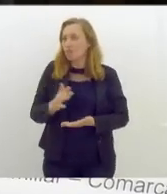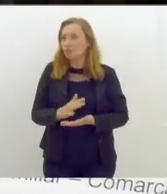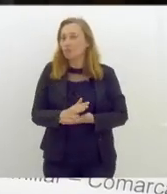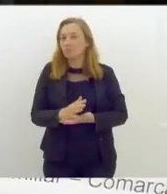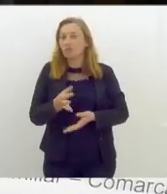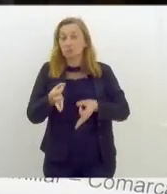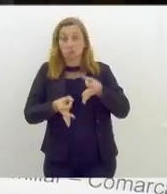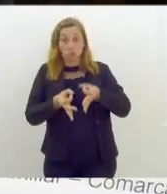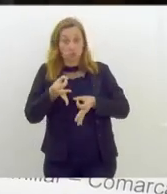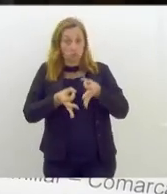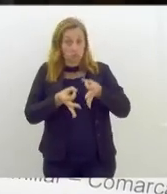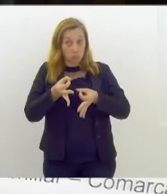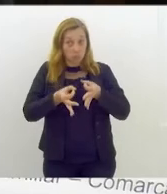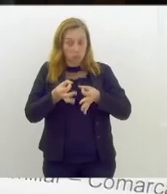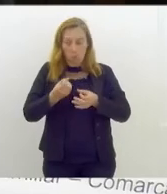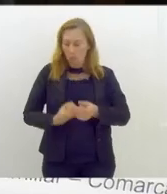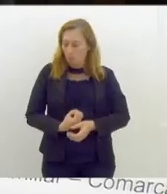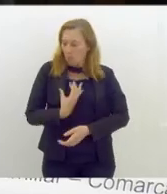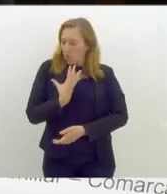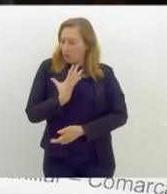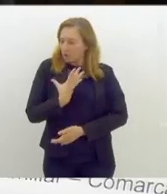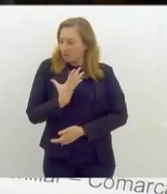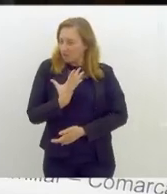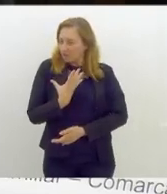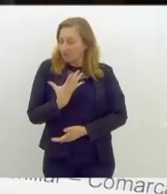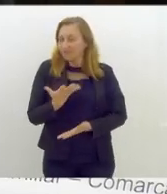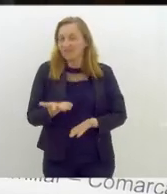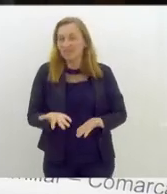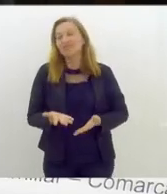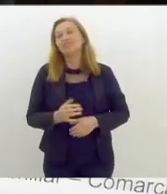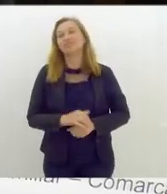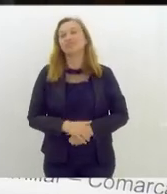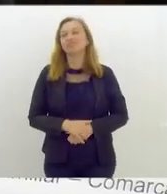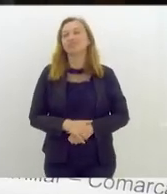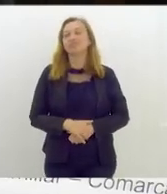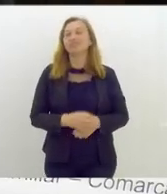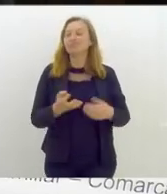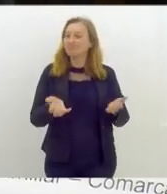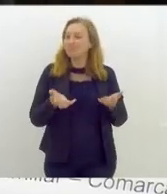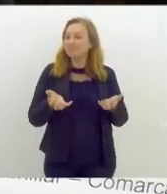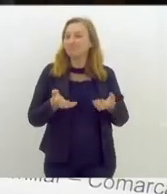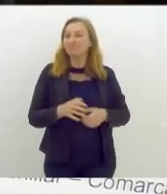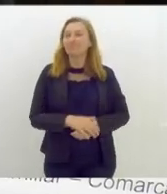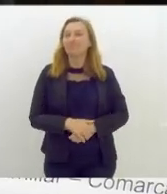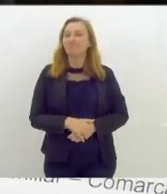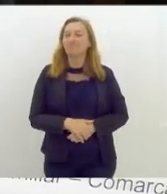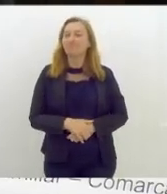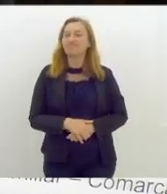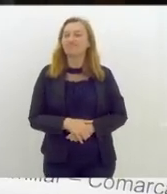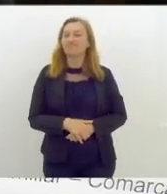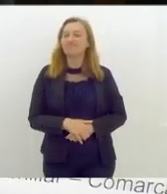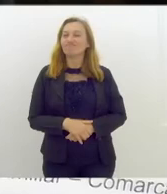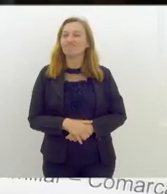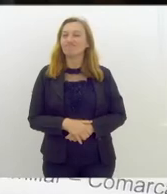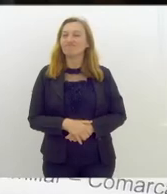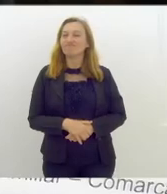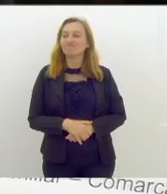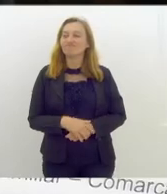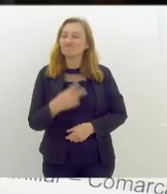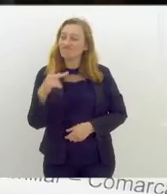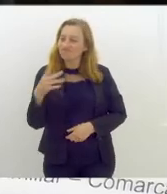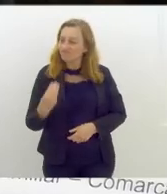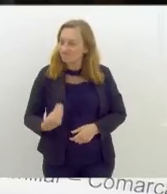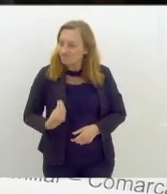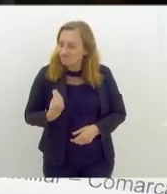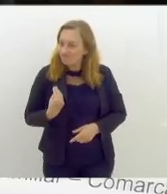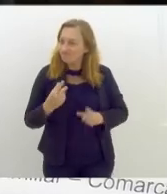um jurista, é um poeta, é um cineasta, né, eu quero consignar que, assim, a sua vida, a